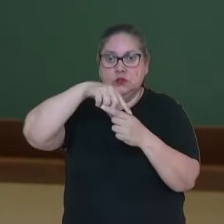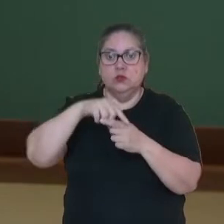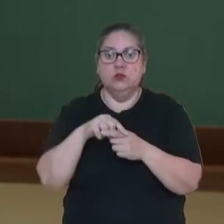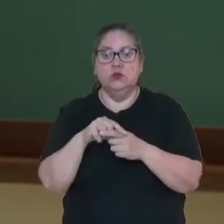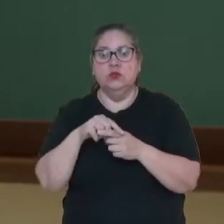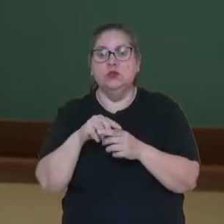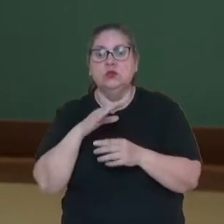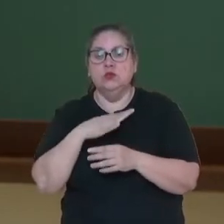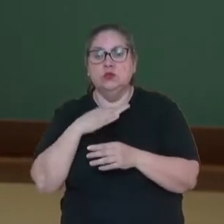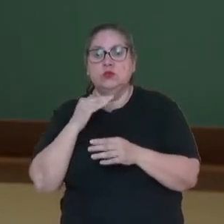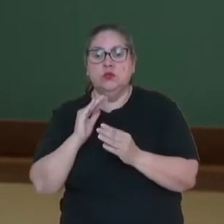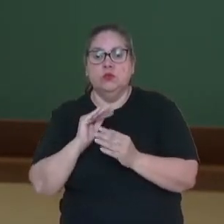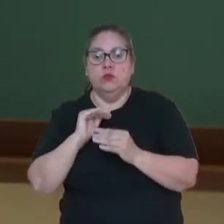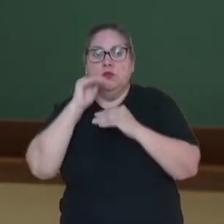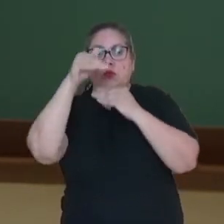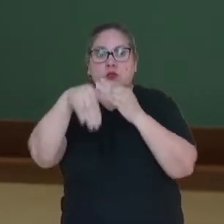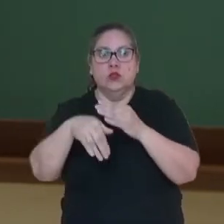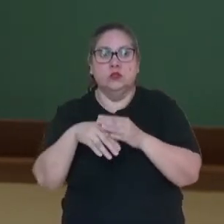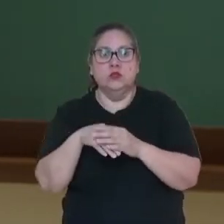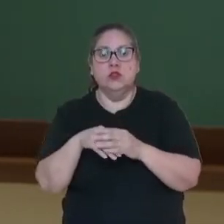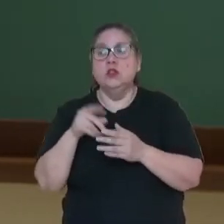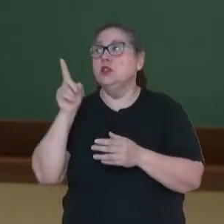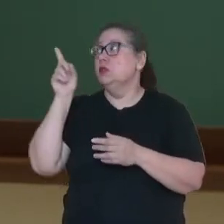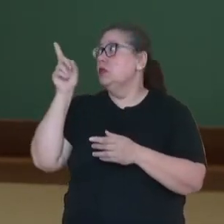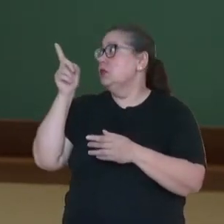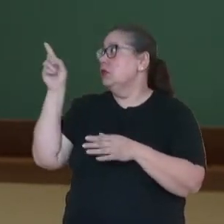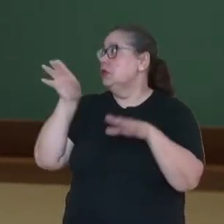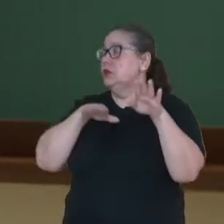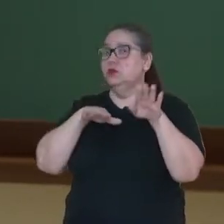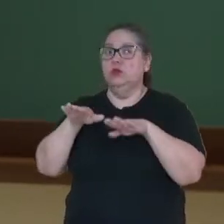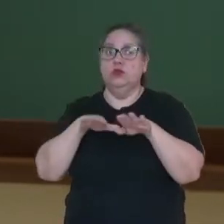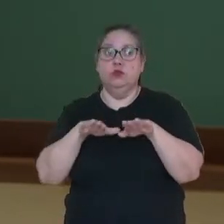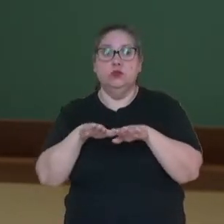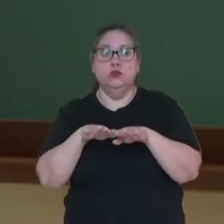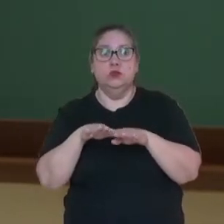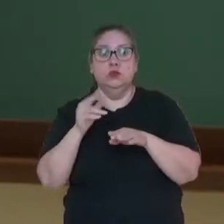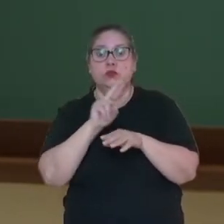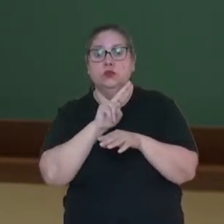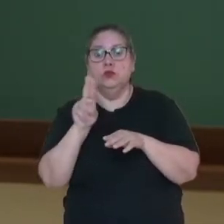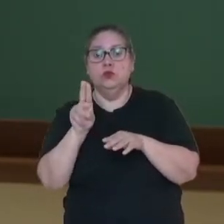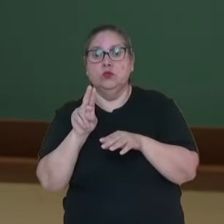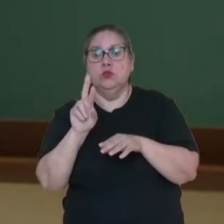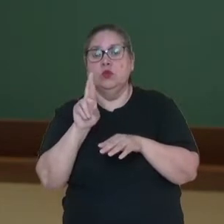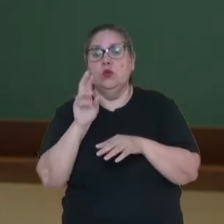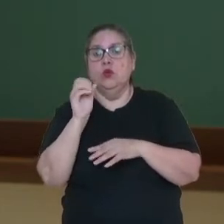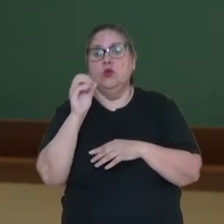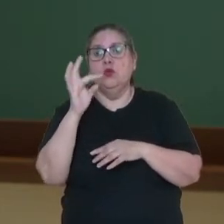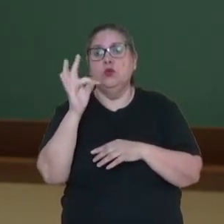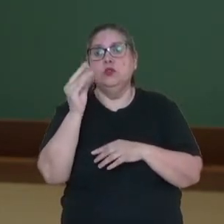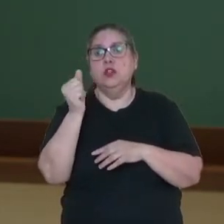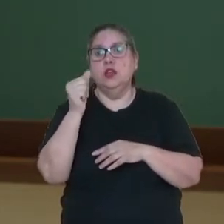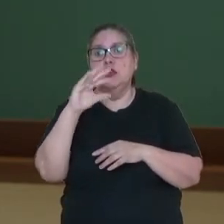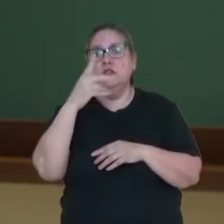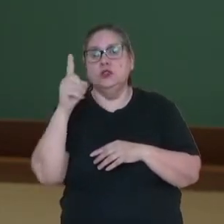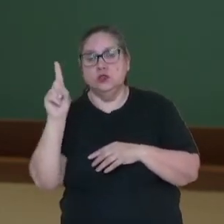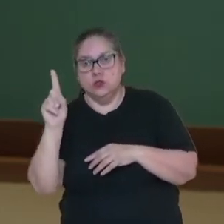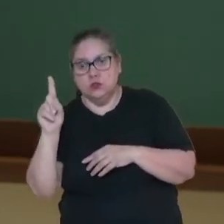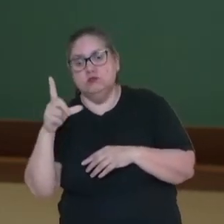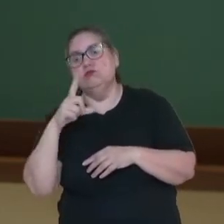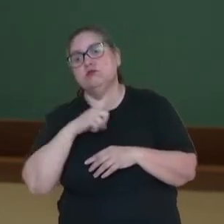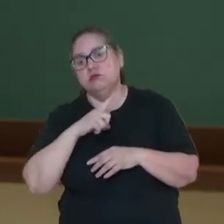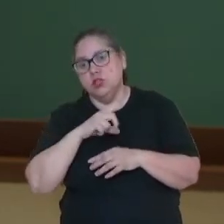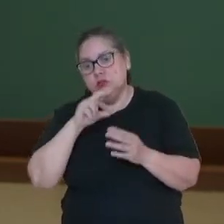os mortais, tá? Então esses movimentos são chamados de rotações. Existe